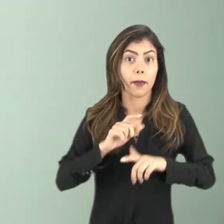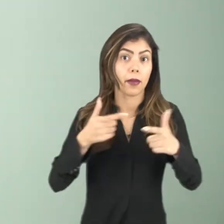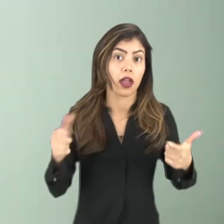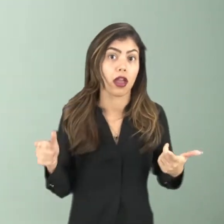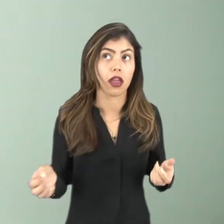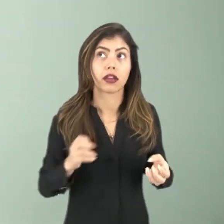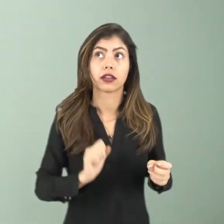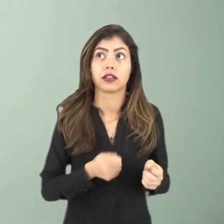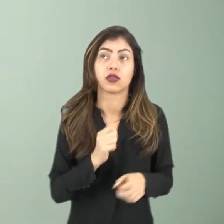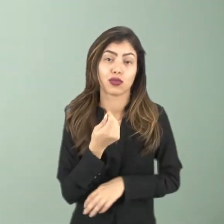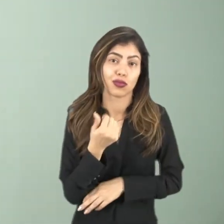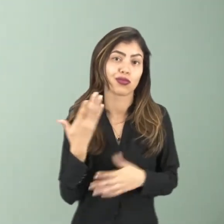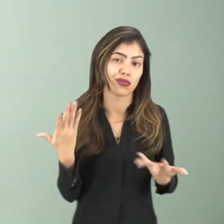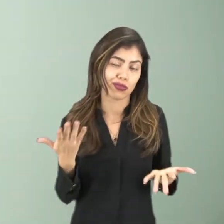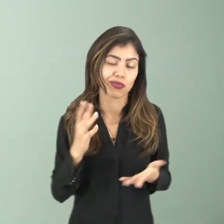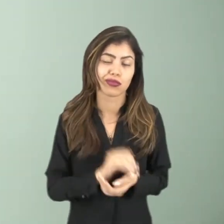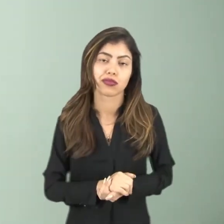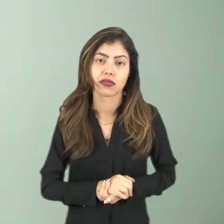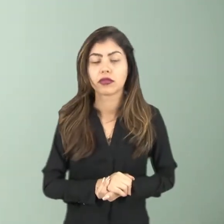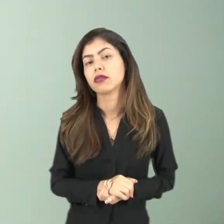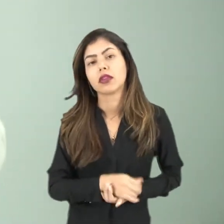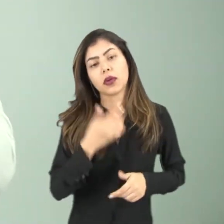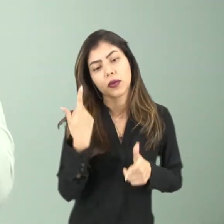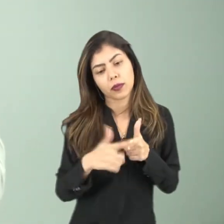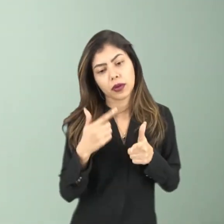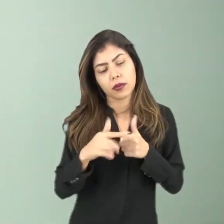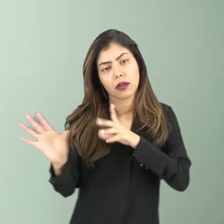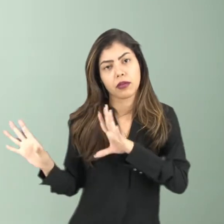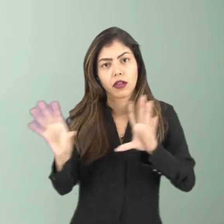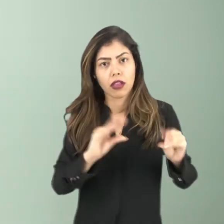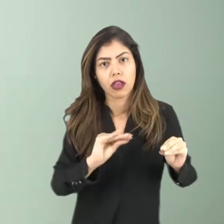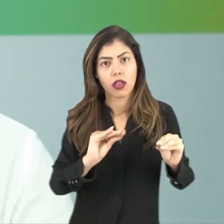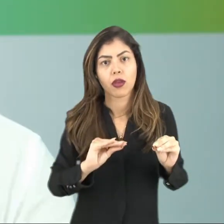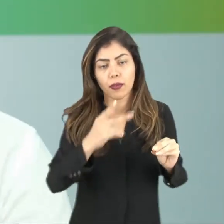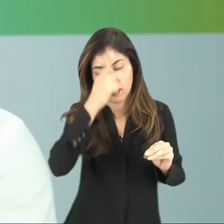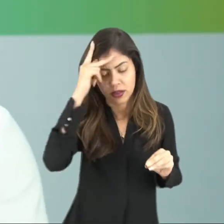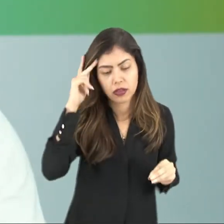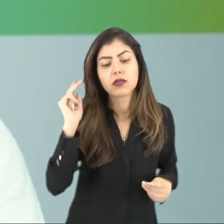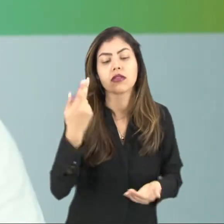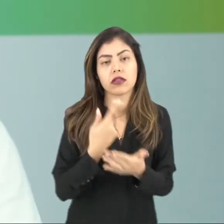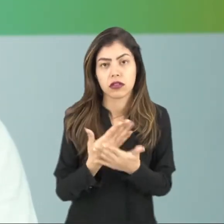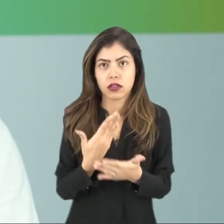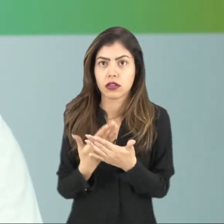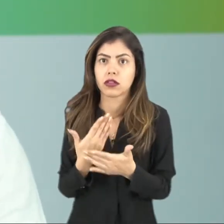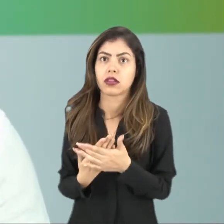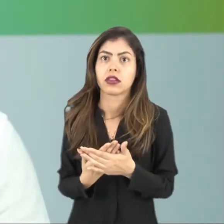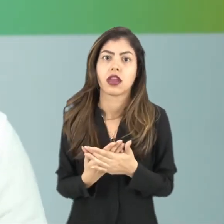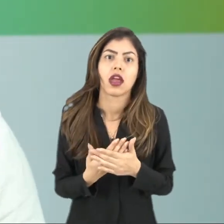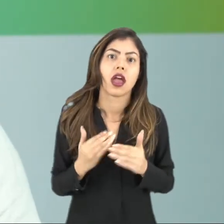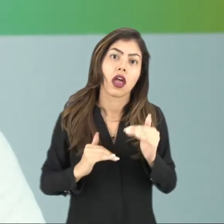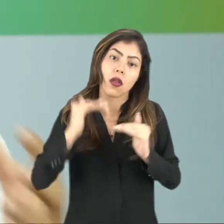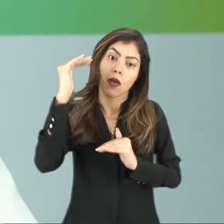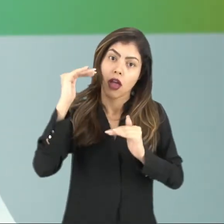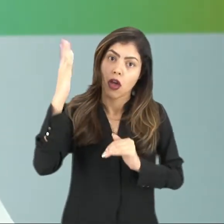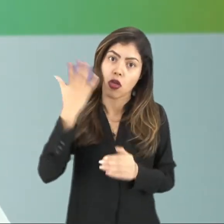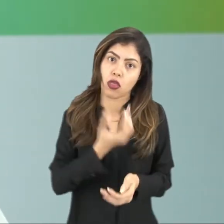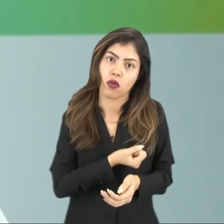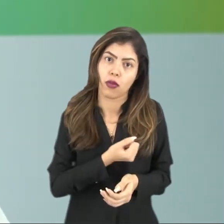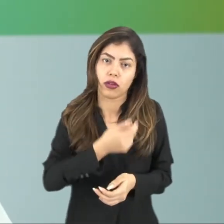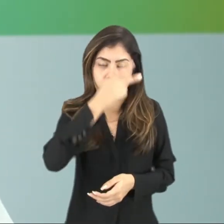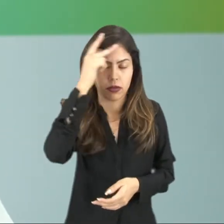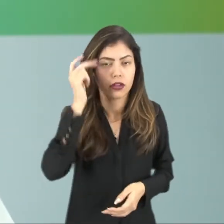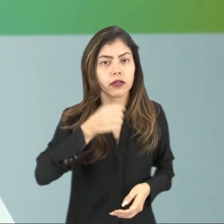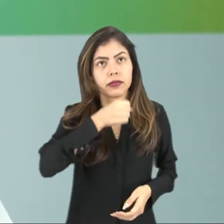Então existem gastos maiores, né? Então são problemas colocados aí por especialistas em um alto número